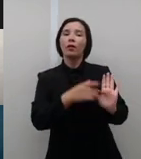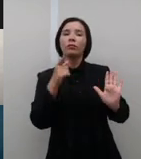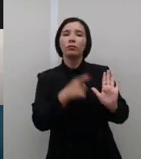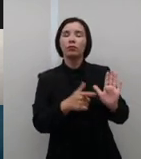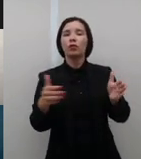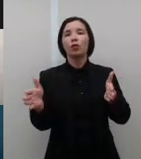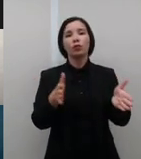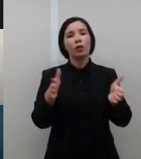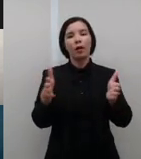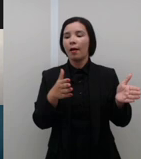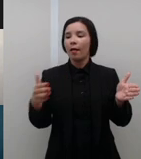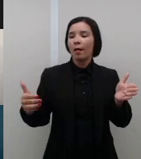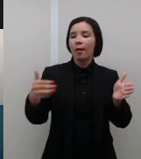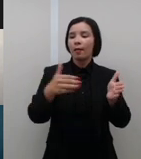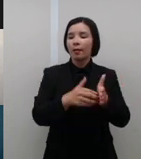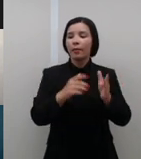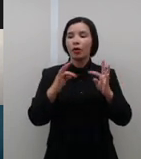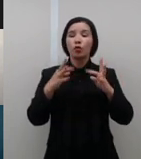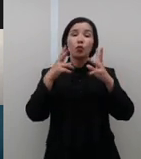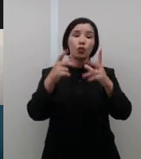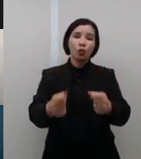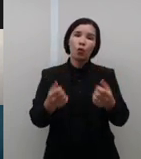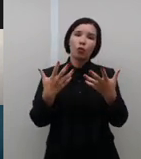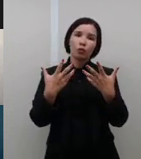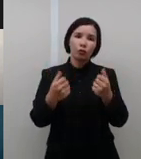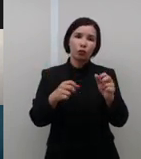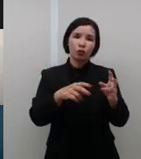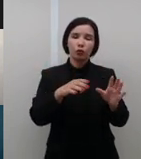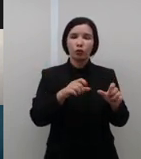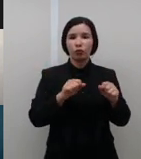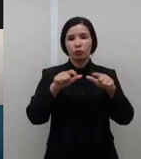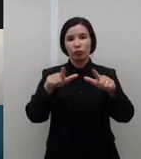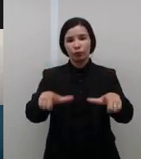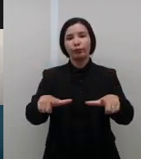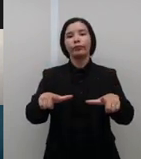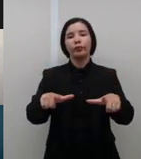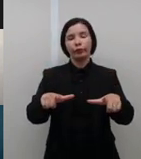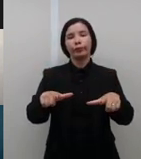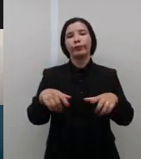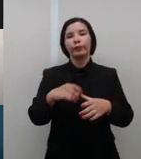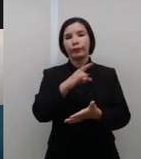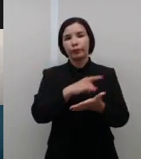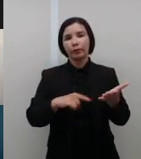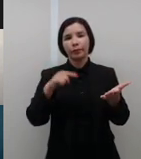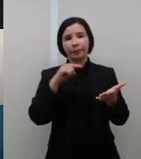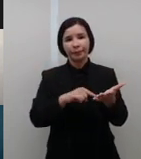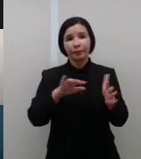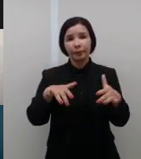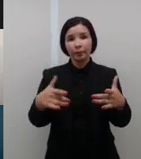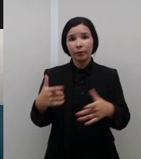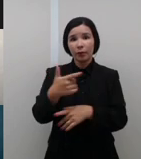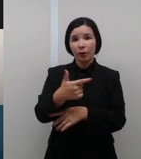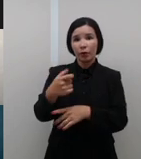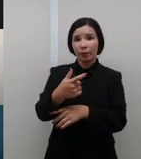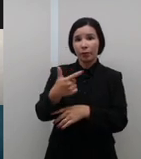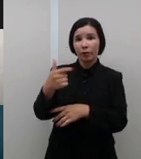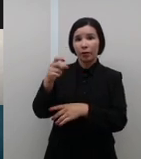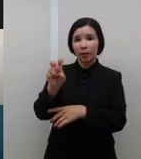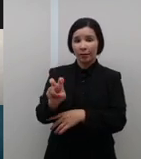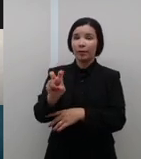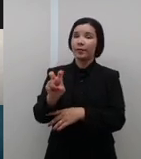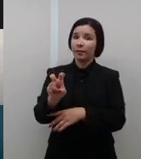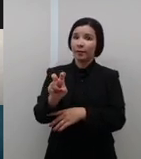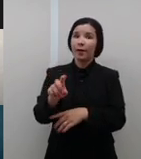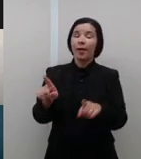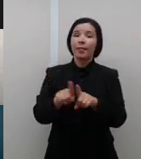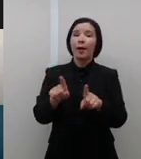para aquisição de todos os títulos, considerando que, em 2015, a comissão do concurso, suprindo a omissão do edital primeiro,